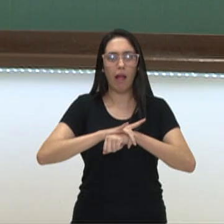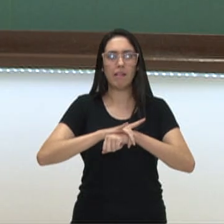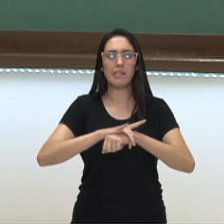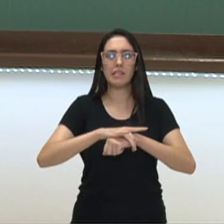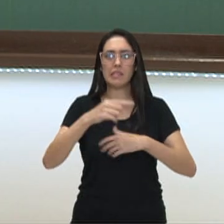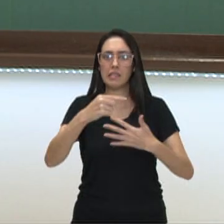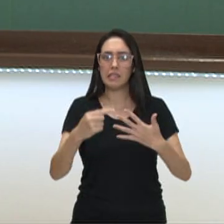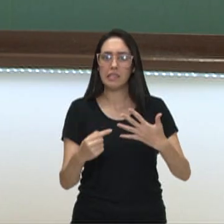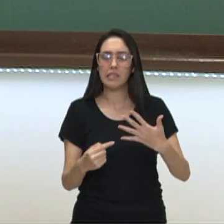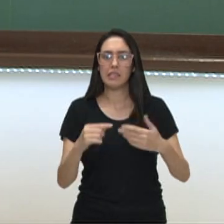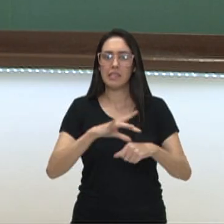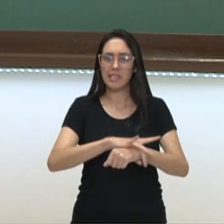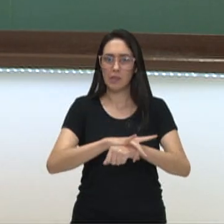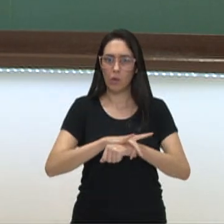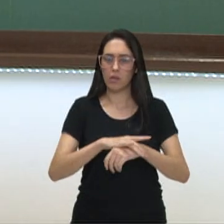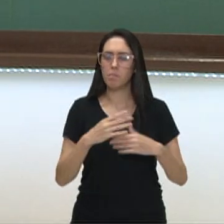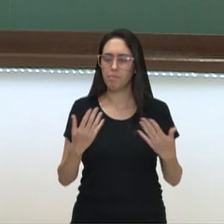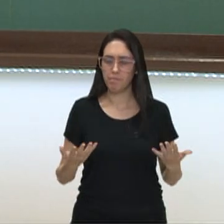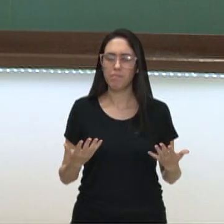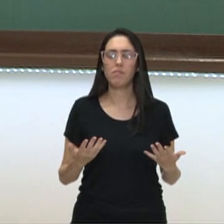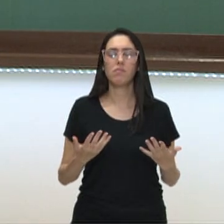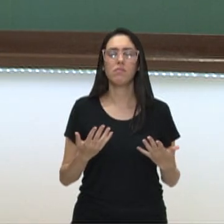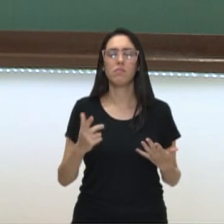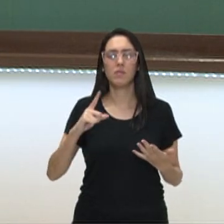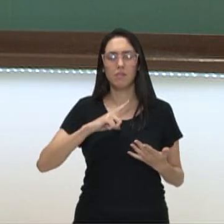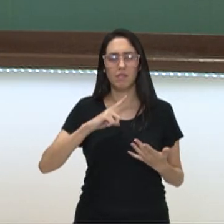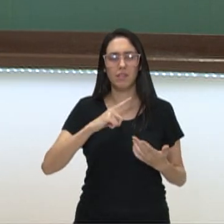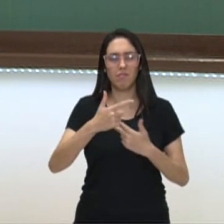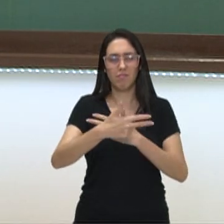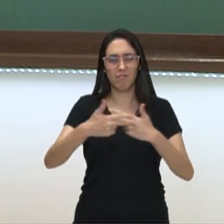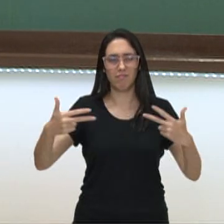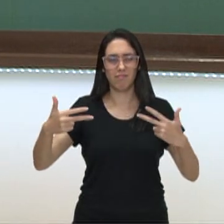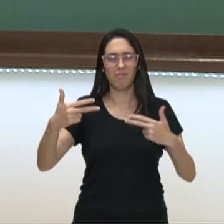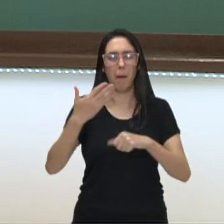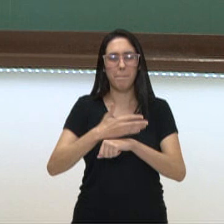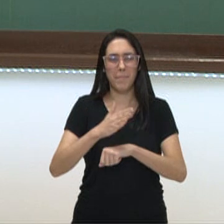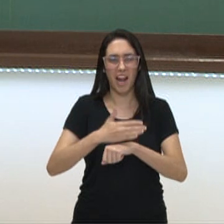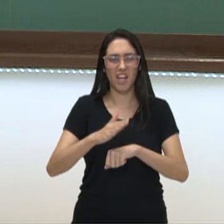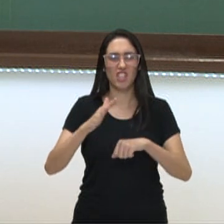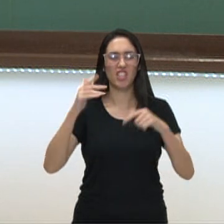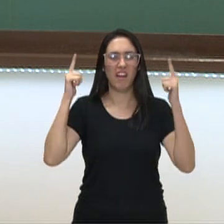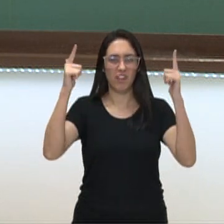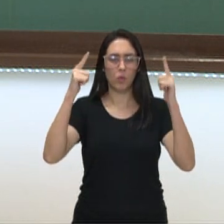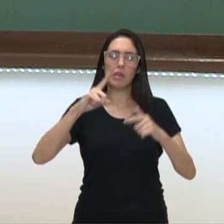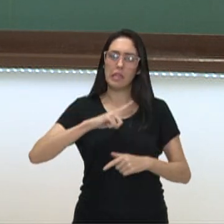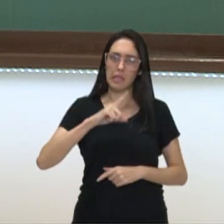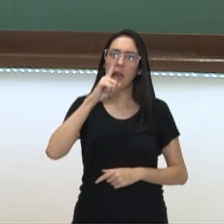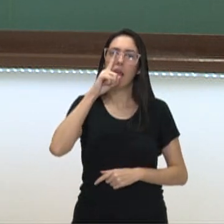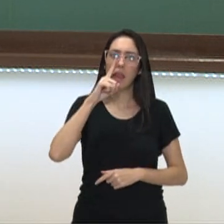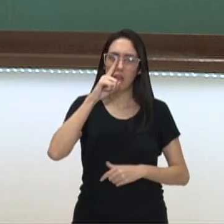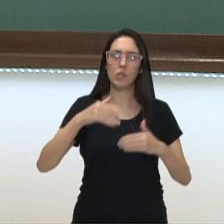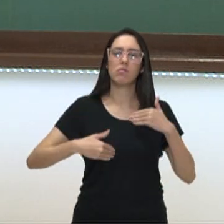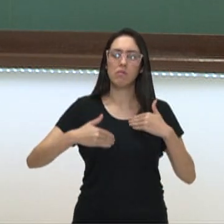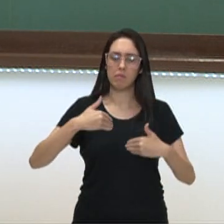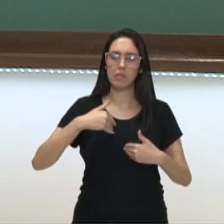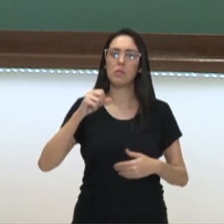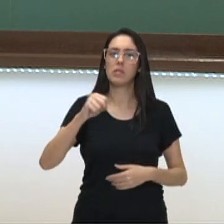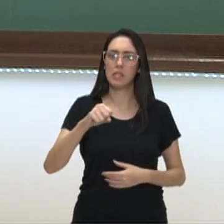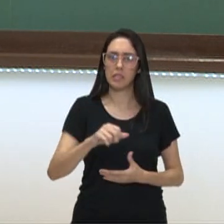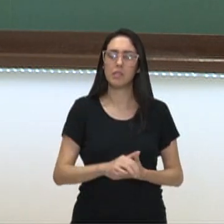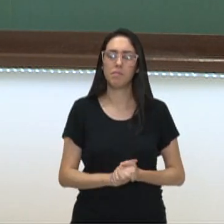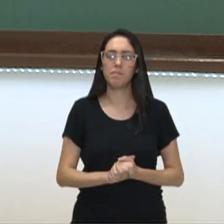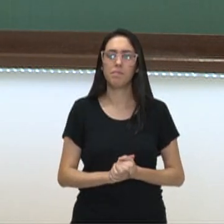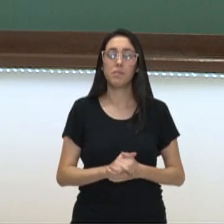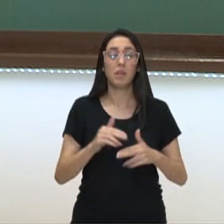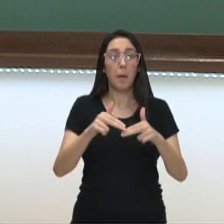aqui a gente já viu que essas atividades de aventura, elas têm um alto risco físico, tá? Por isso,